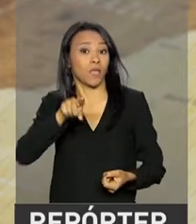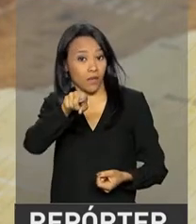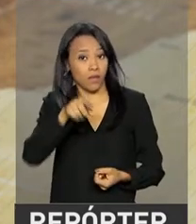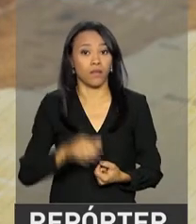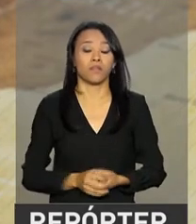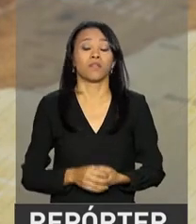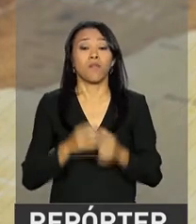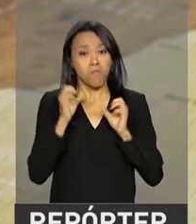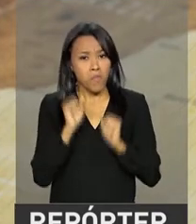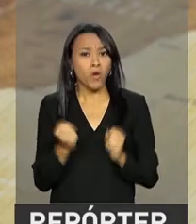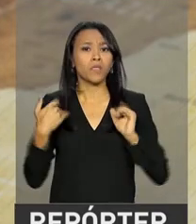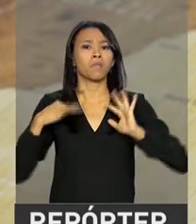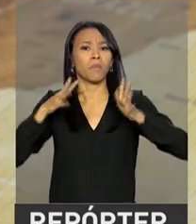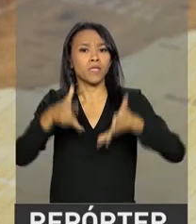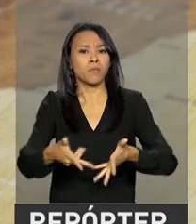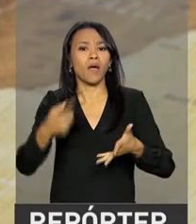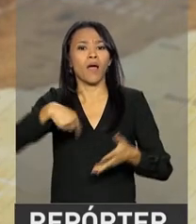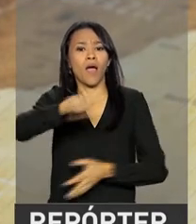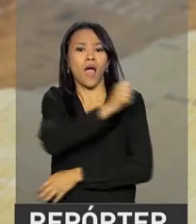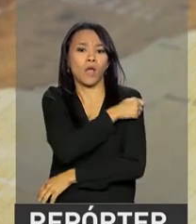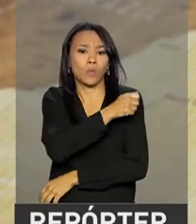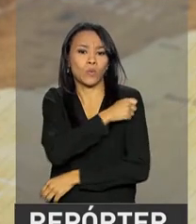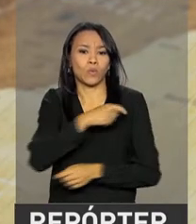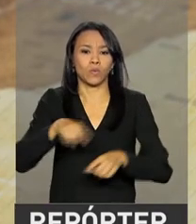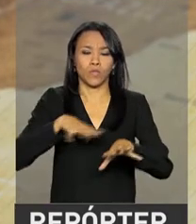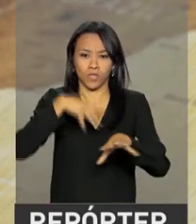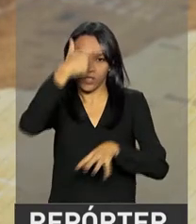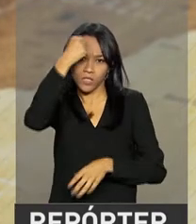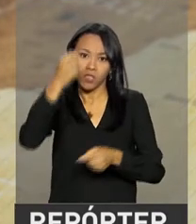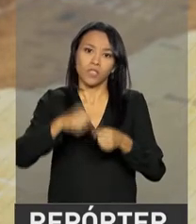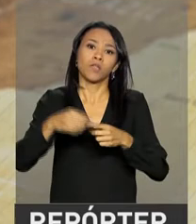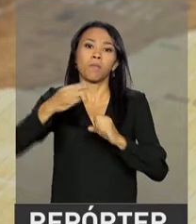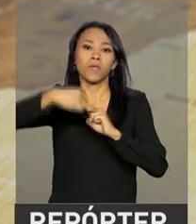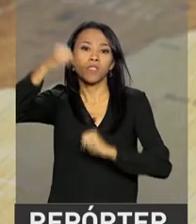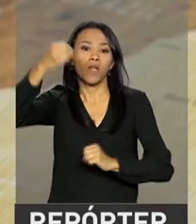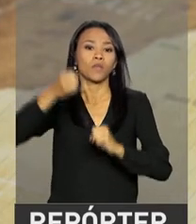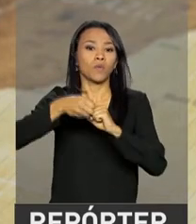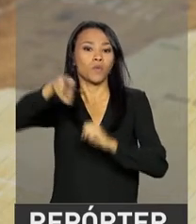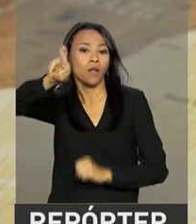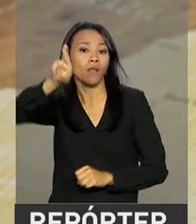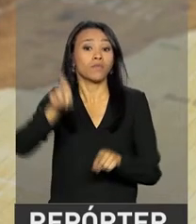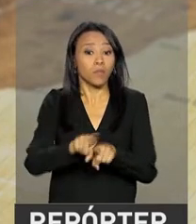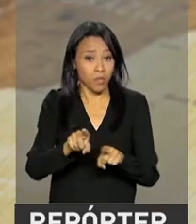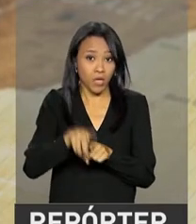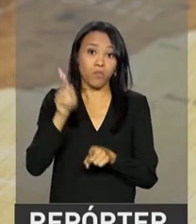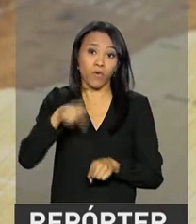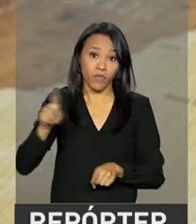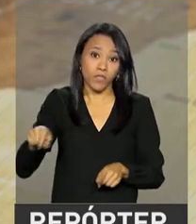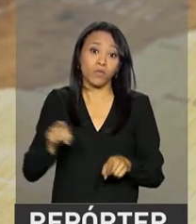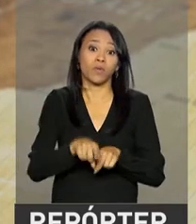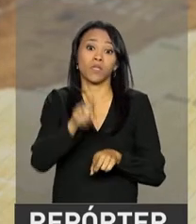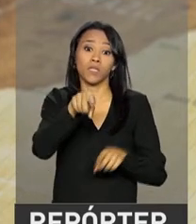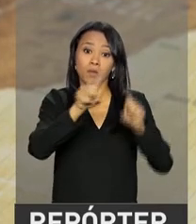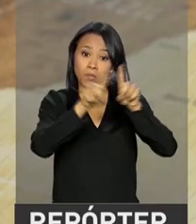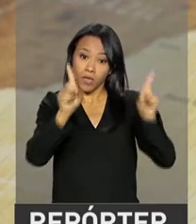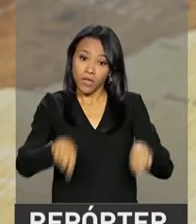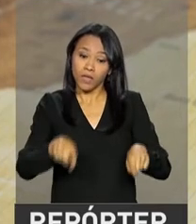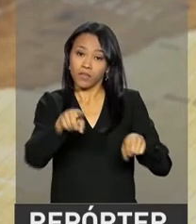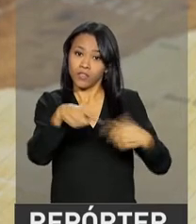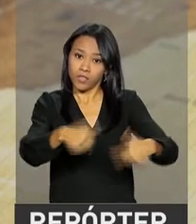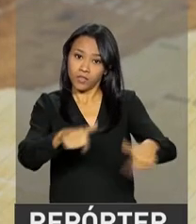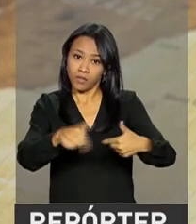podem participar alunos de graduação mestrado doutorado além de professores e corpo técnico administrativo